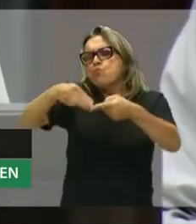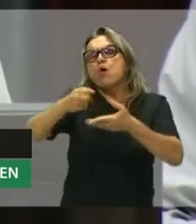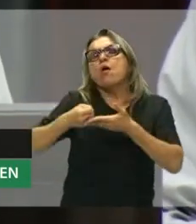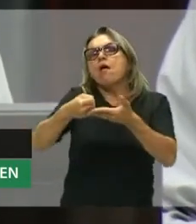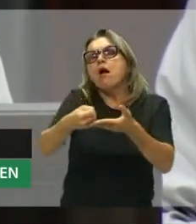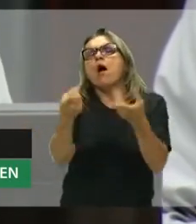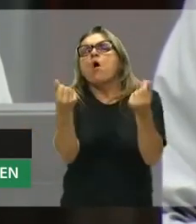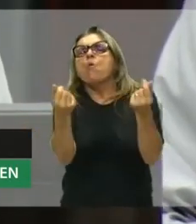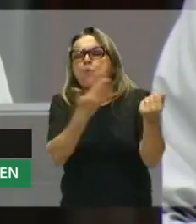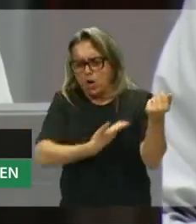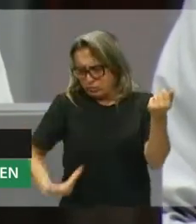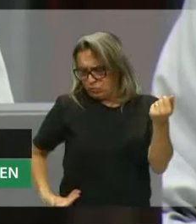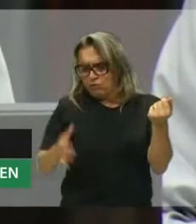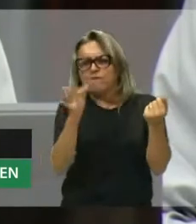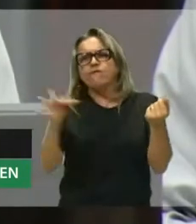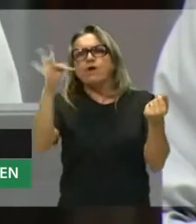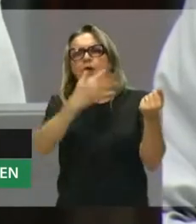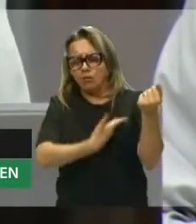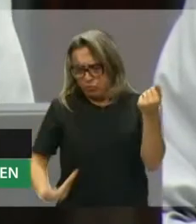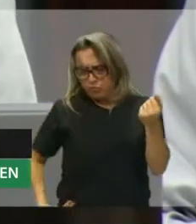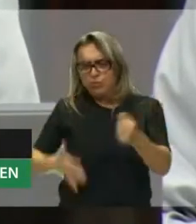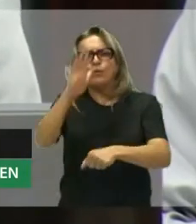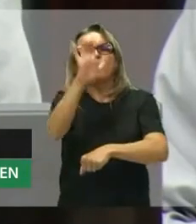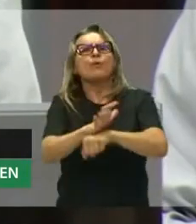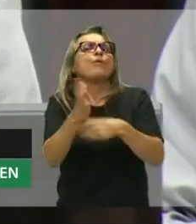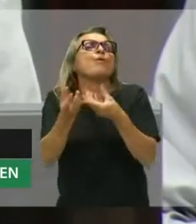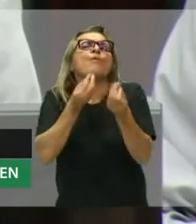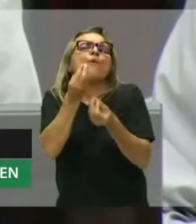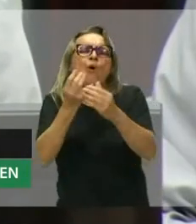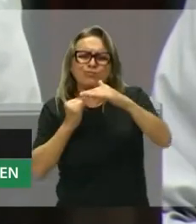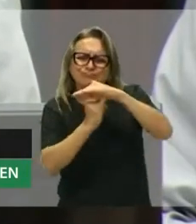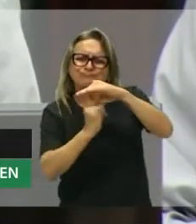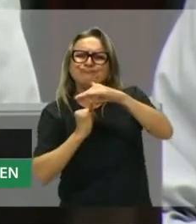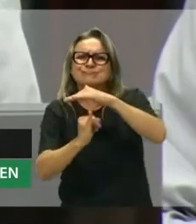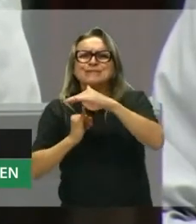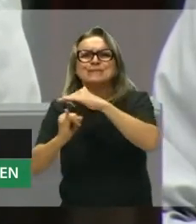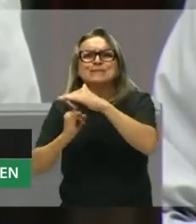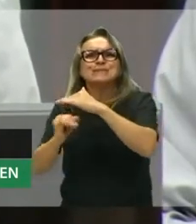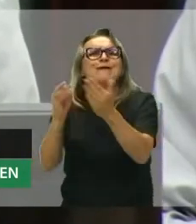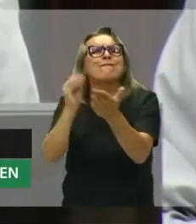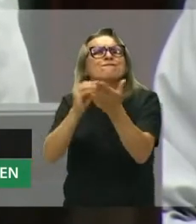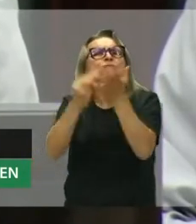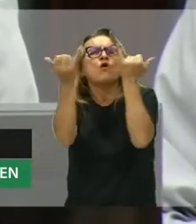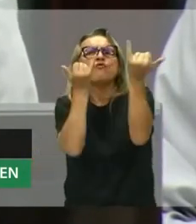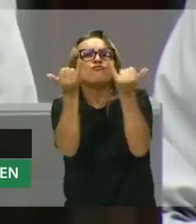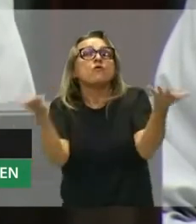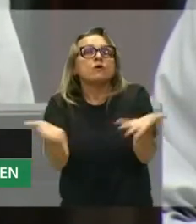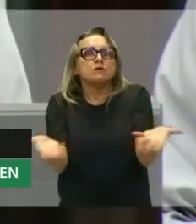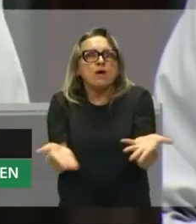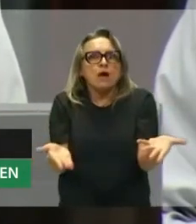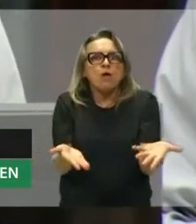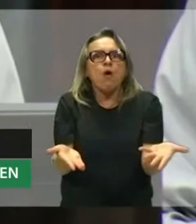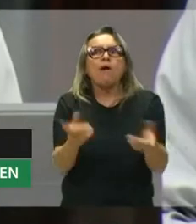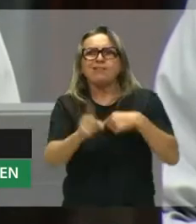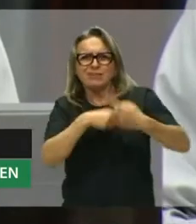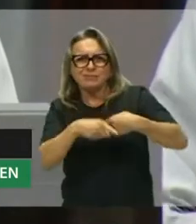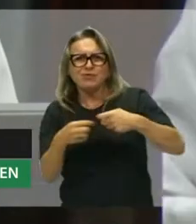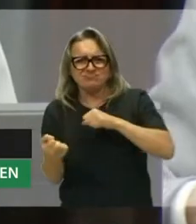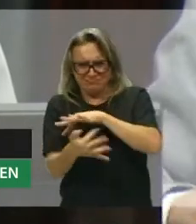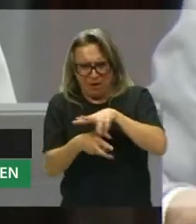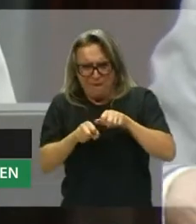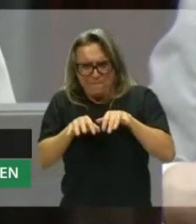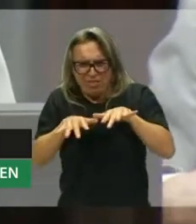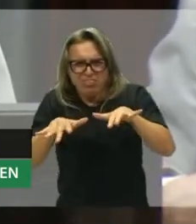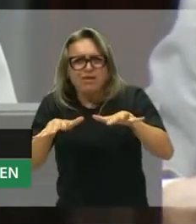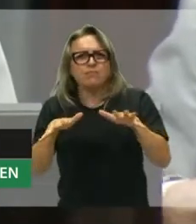federal, quanto vem do governo estadual, como é investido esse dinheiro, como está a situação do hospital após a pandemia, onde a gente viu